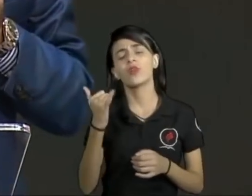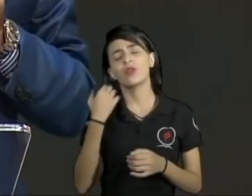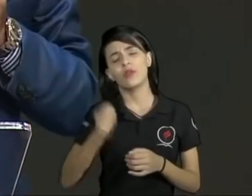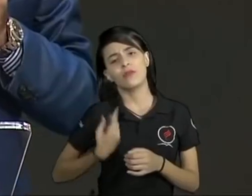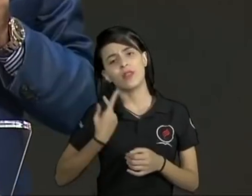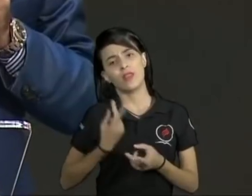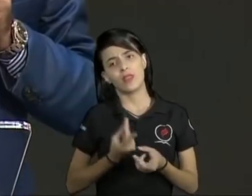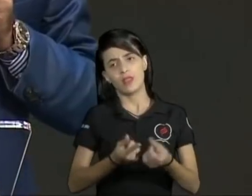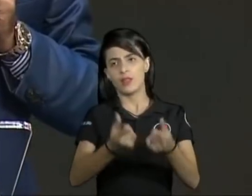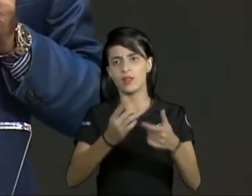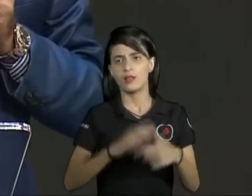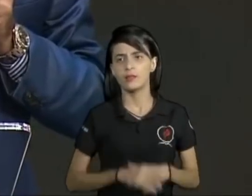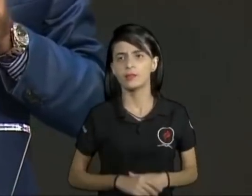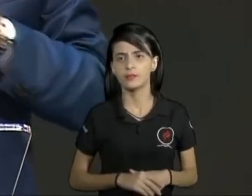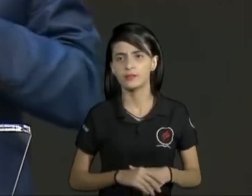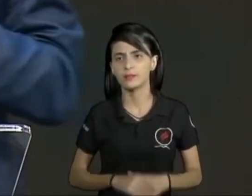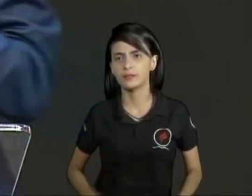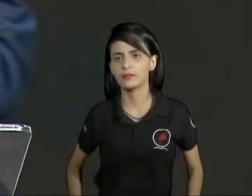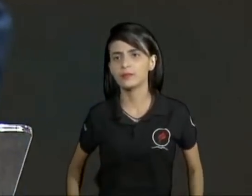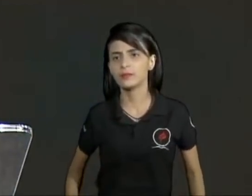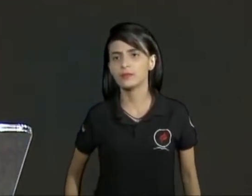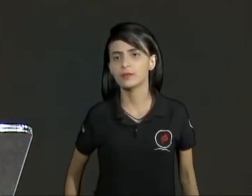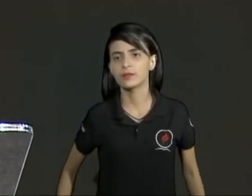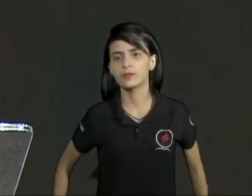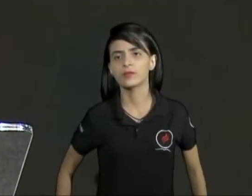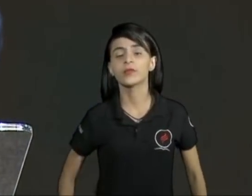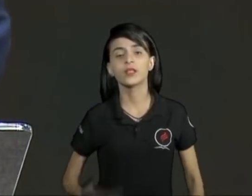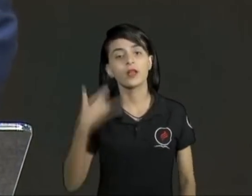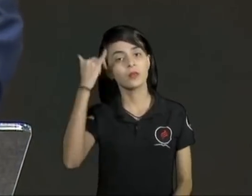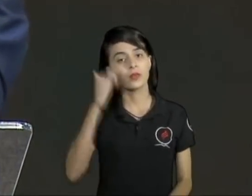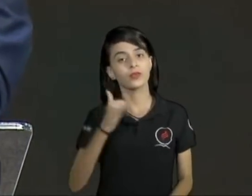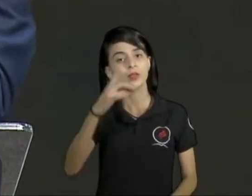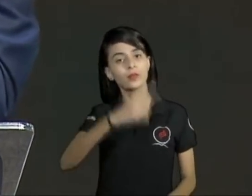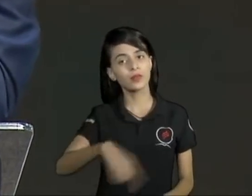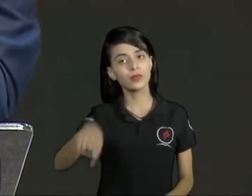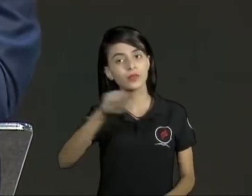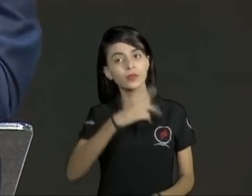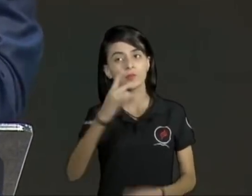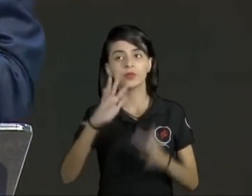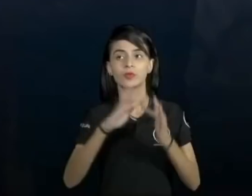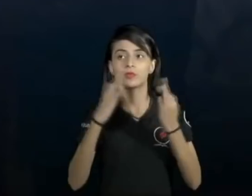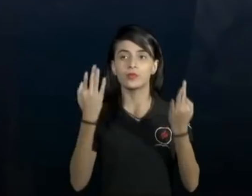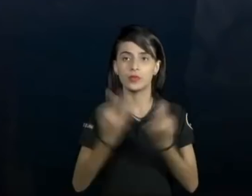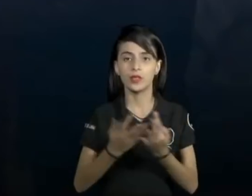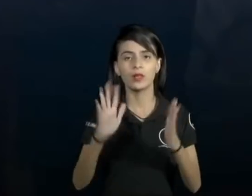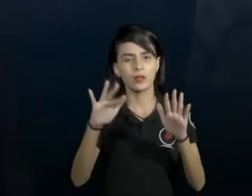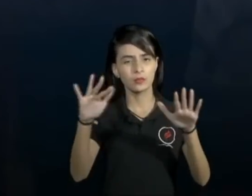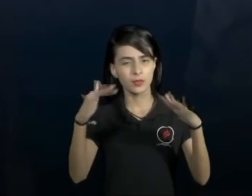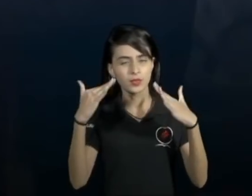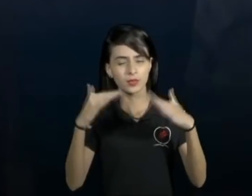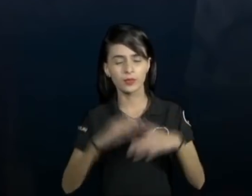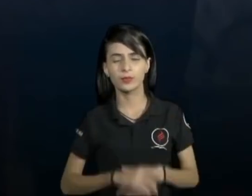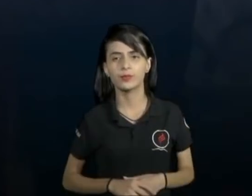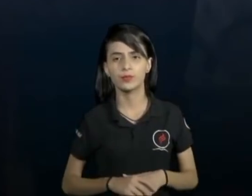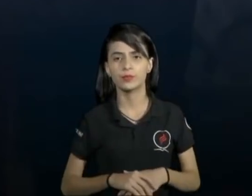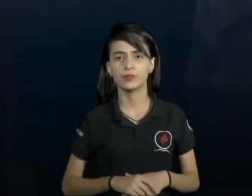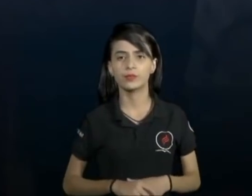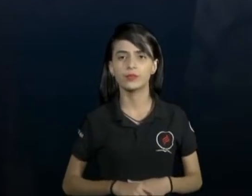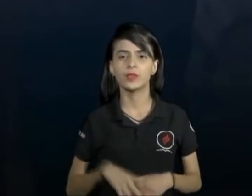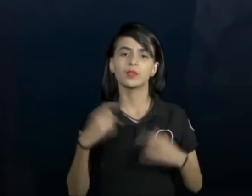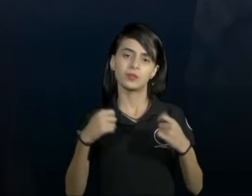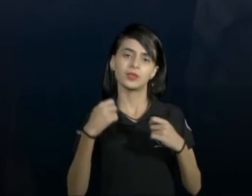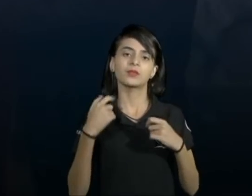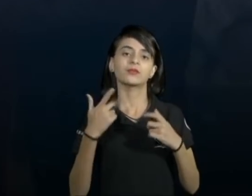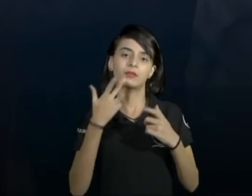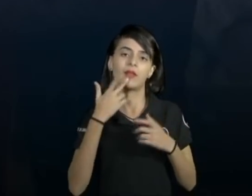eterna e eu quero liberar uma palavra profética para você e para sua família agora presta atenção eu